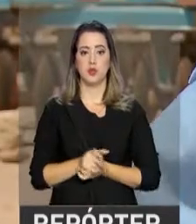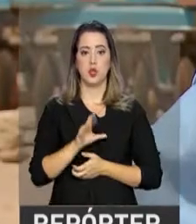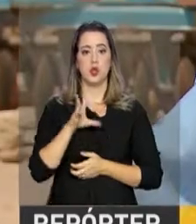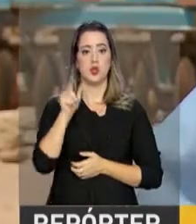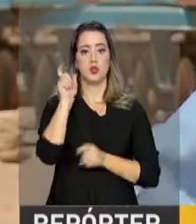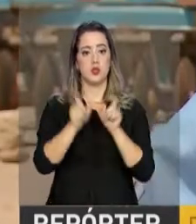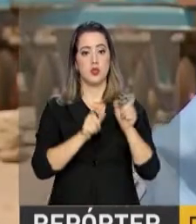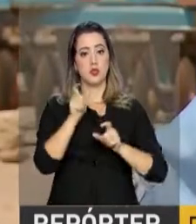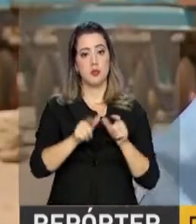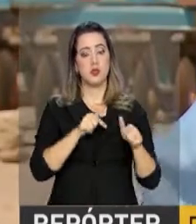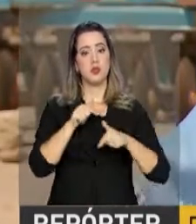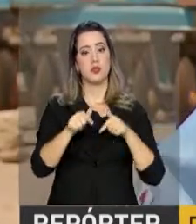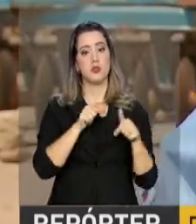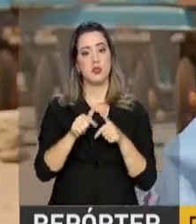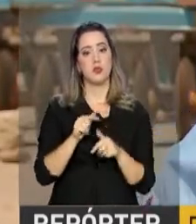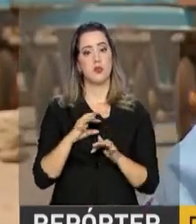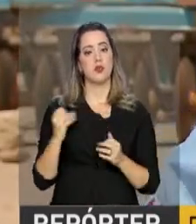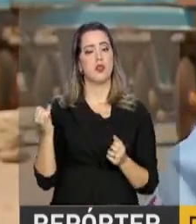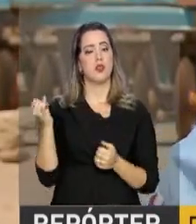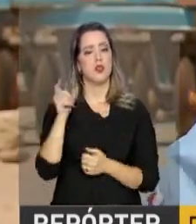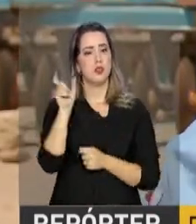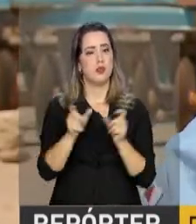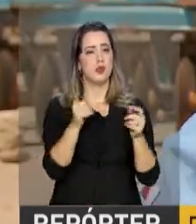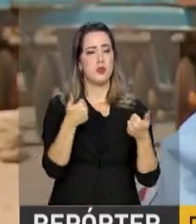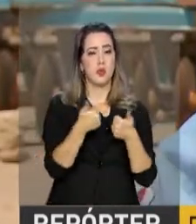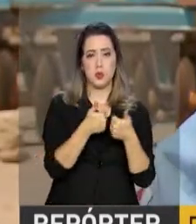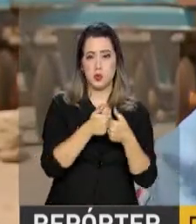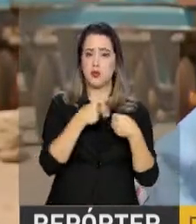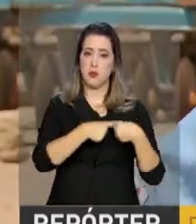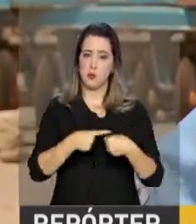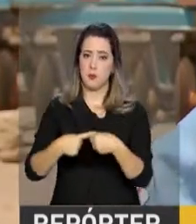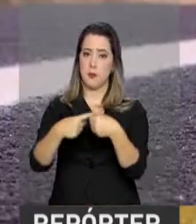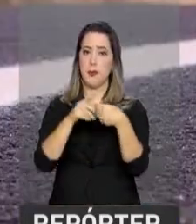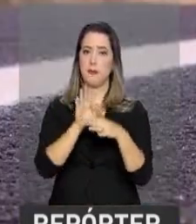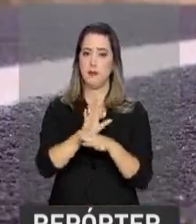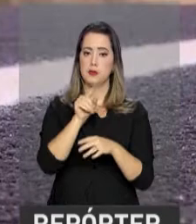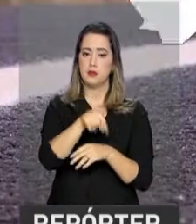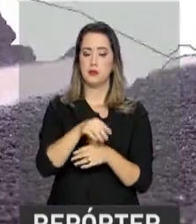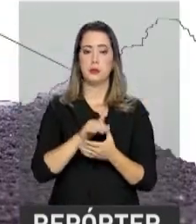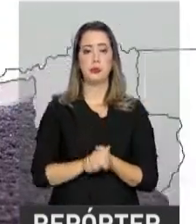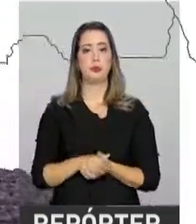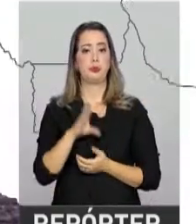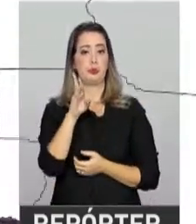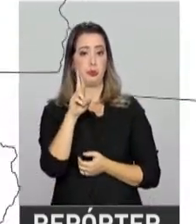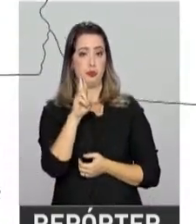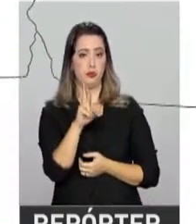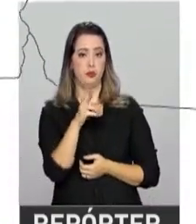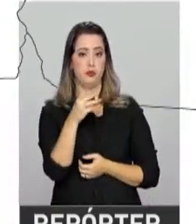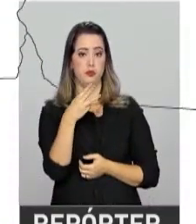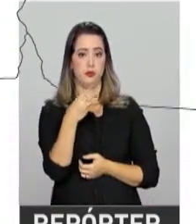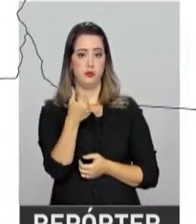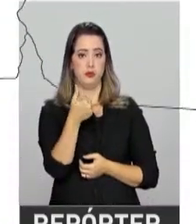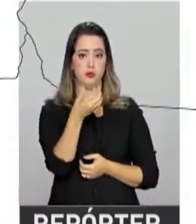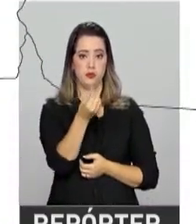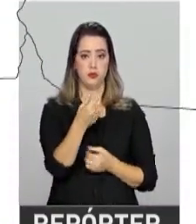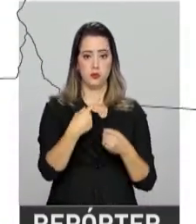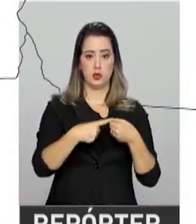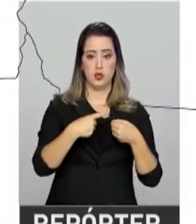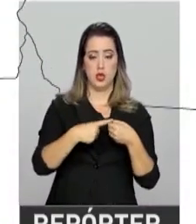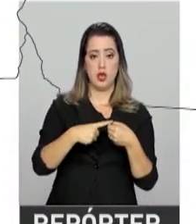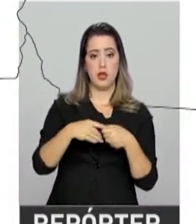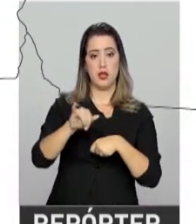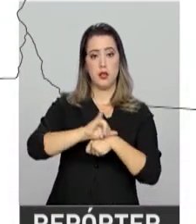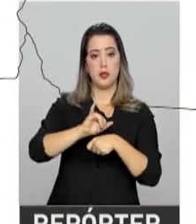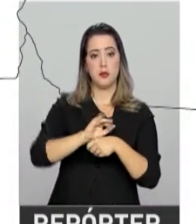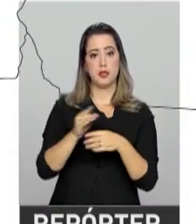muito além da população e clica na pe outros região mas não abaixando o pessoal daqui a br 316 que liga a capital de alagoas